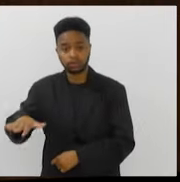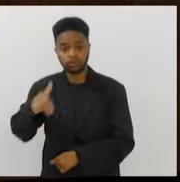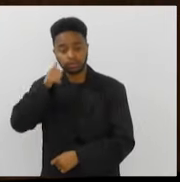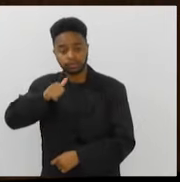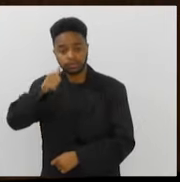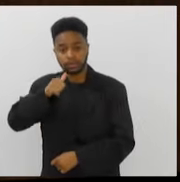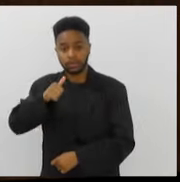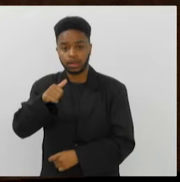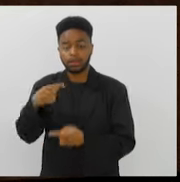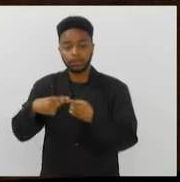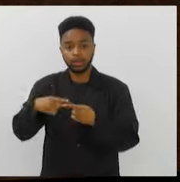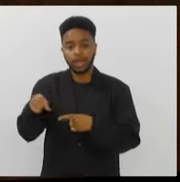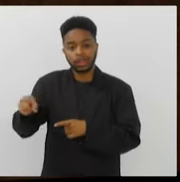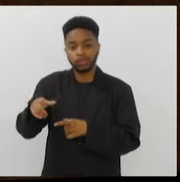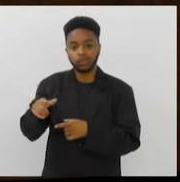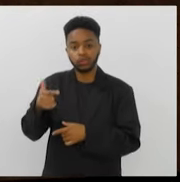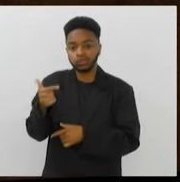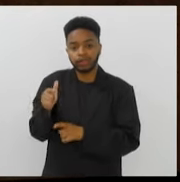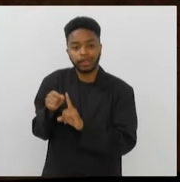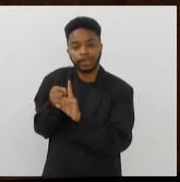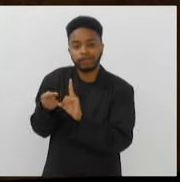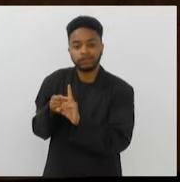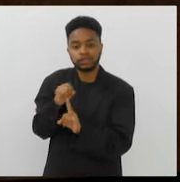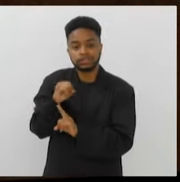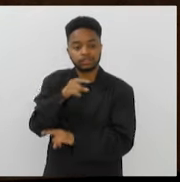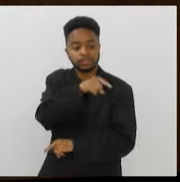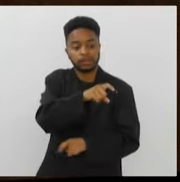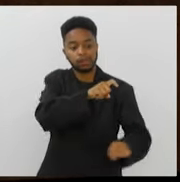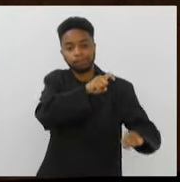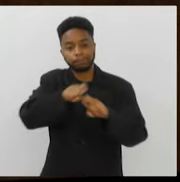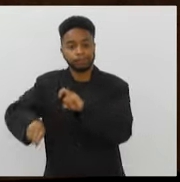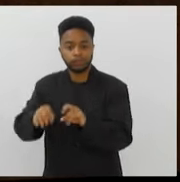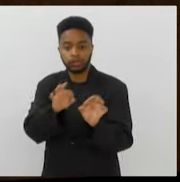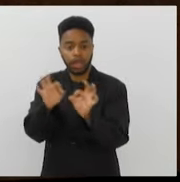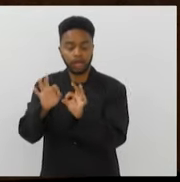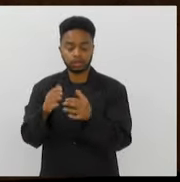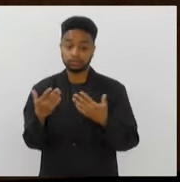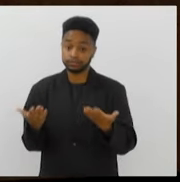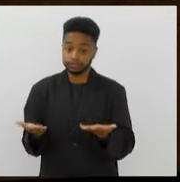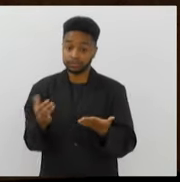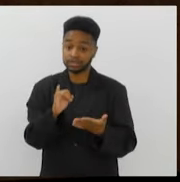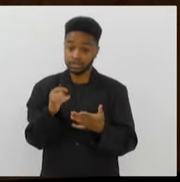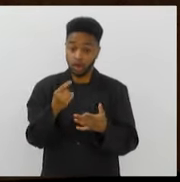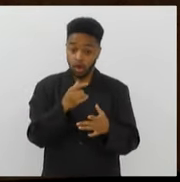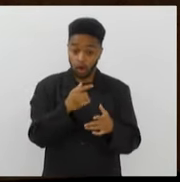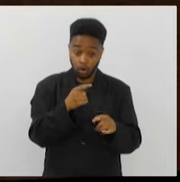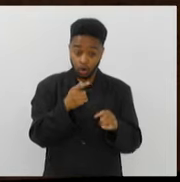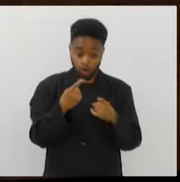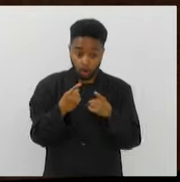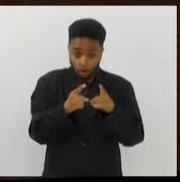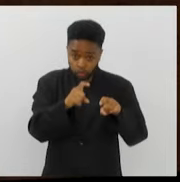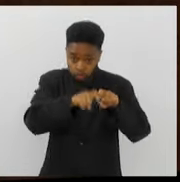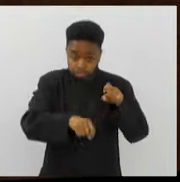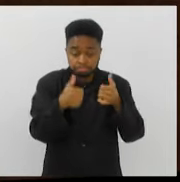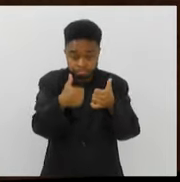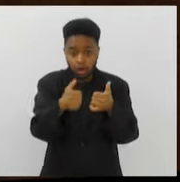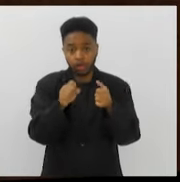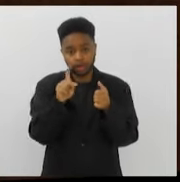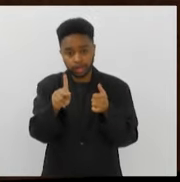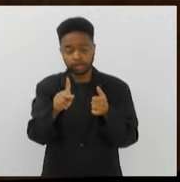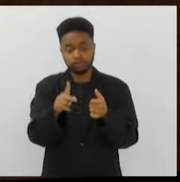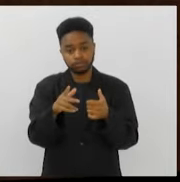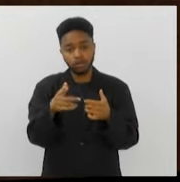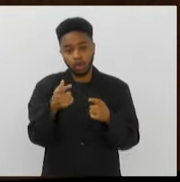um assassino, de um criminoso estuprador. Então, você é contra o estupro? Perfeito. Não estupre, é